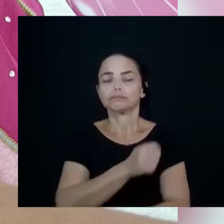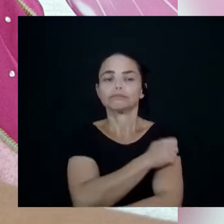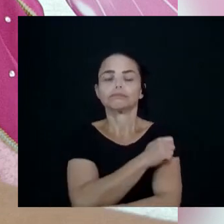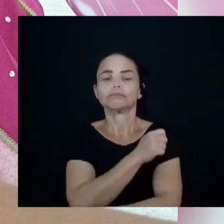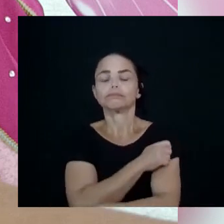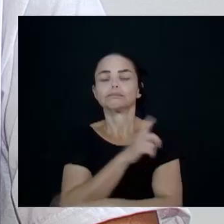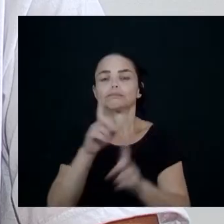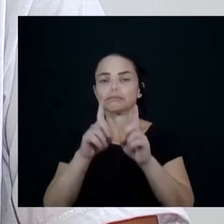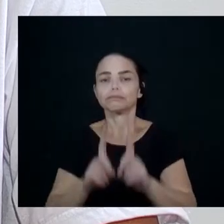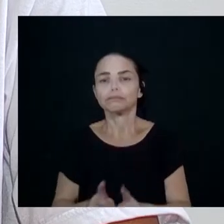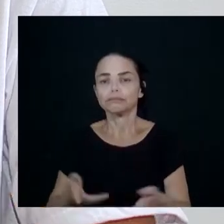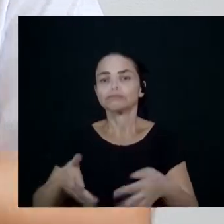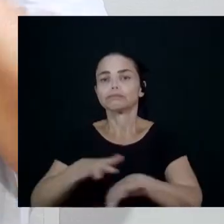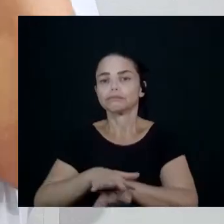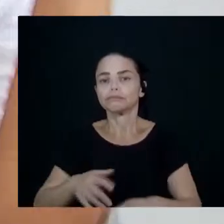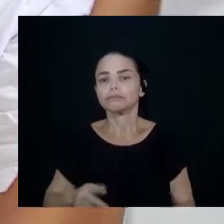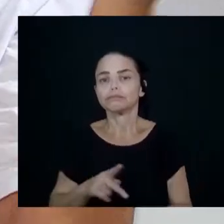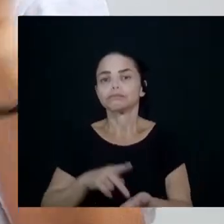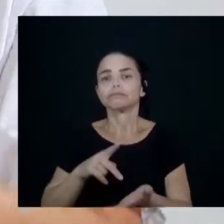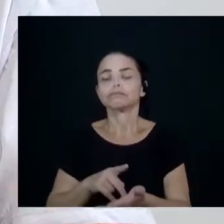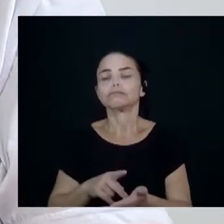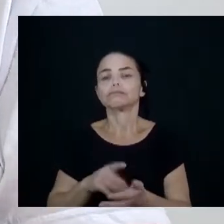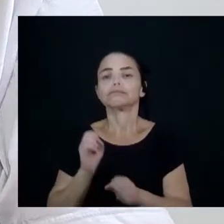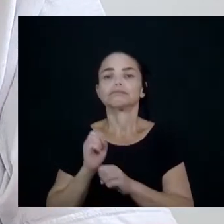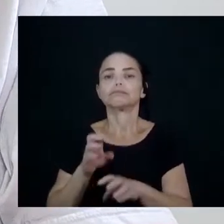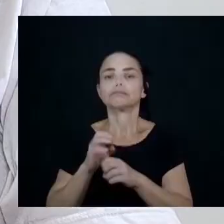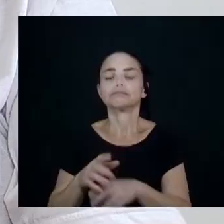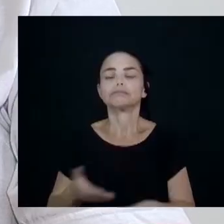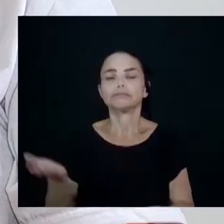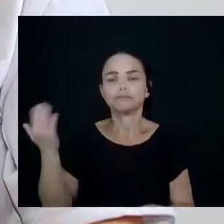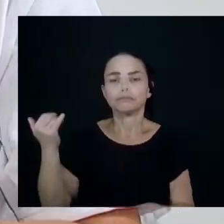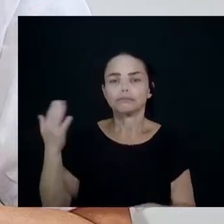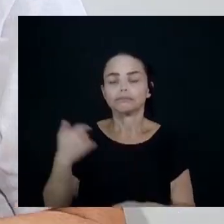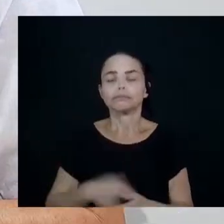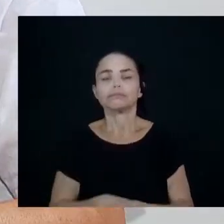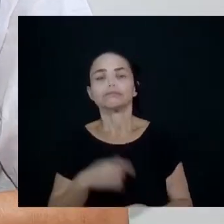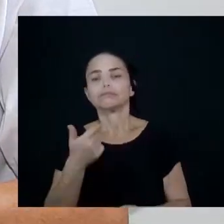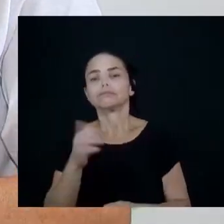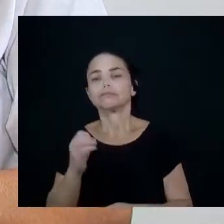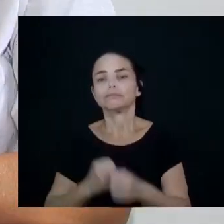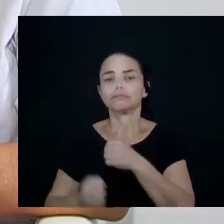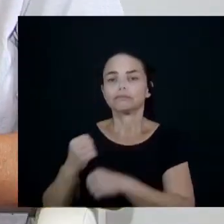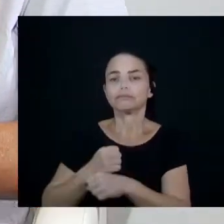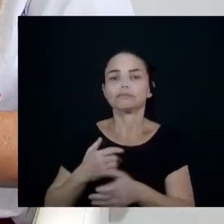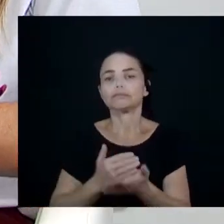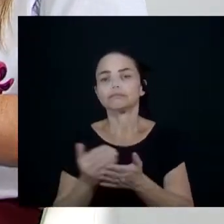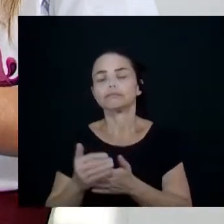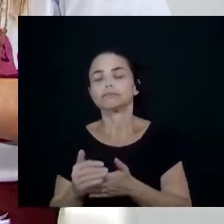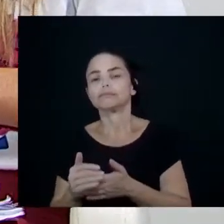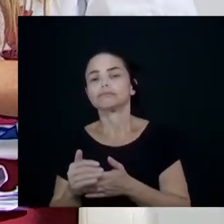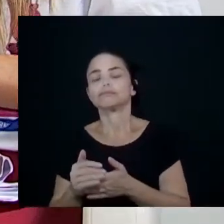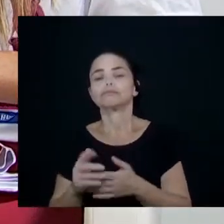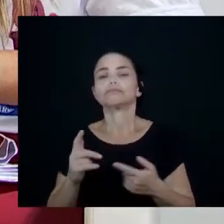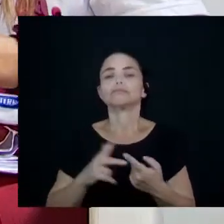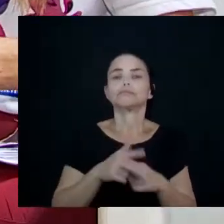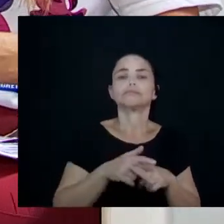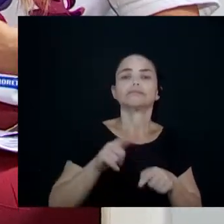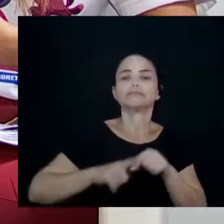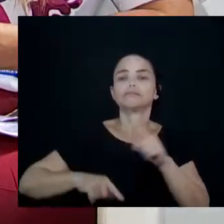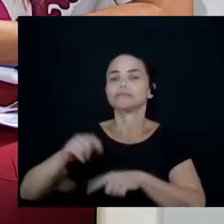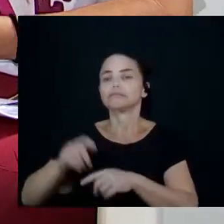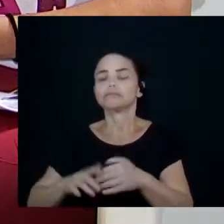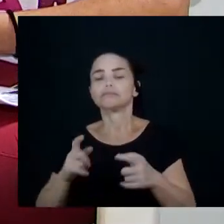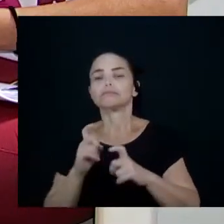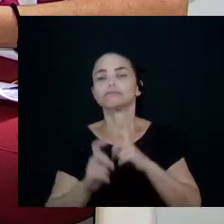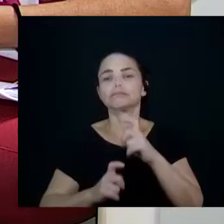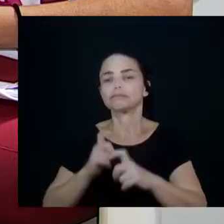incluí-los realmente nas aulas, e não tinha nada naquela época, já há 10 anos. E eu comecei a confeccionar meus próprios materiais. Isso acontece com as mamães de